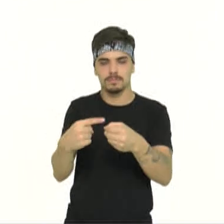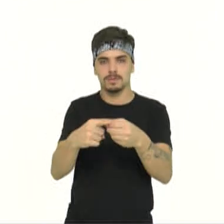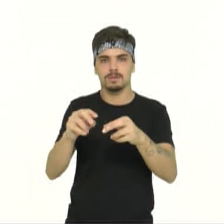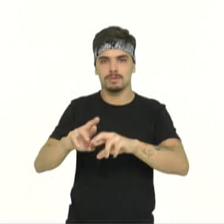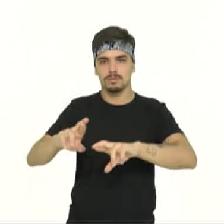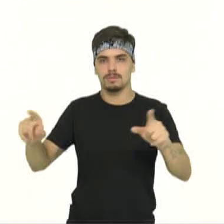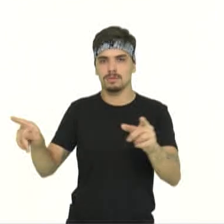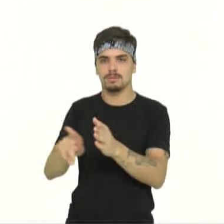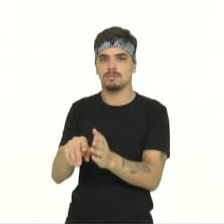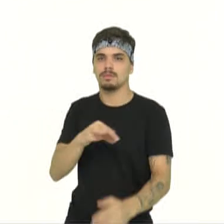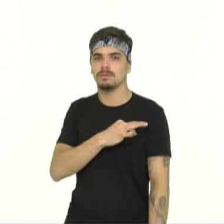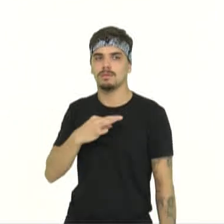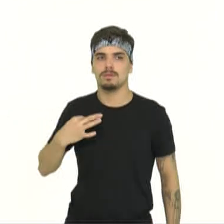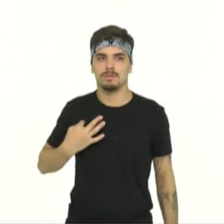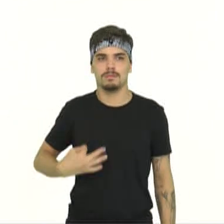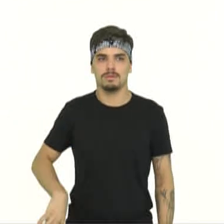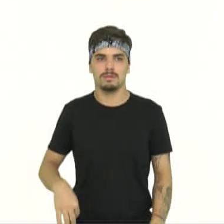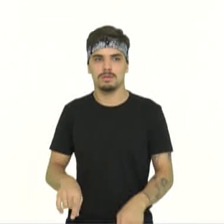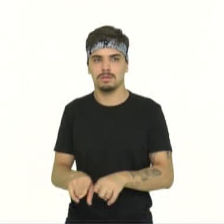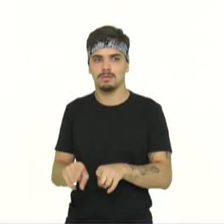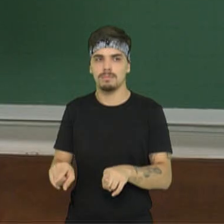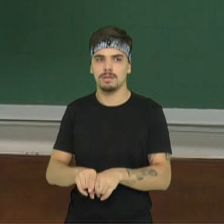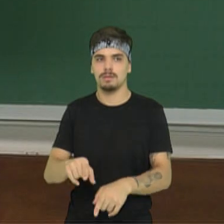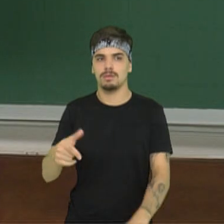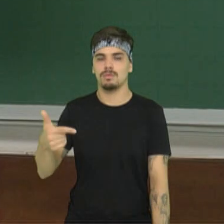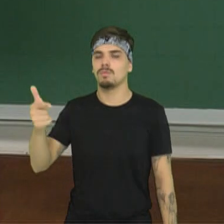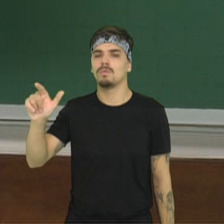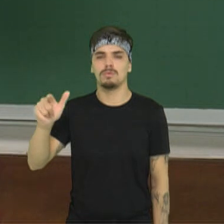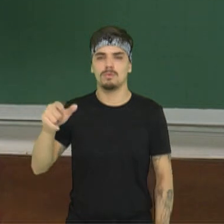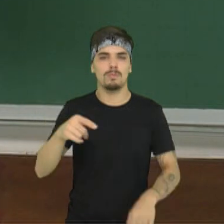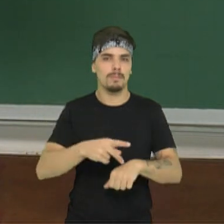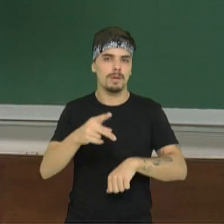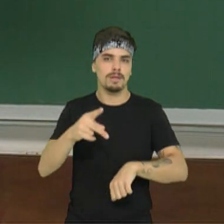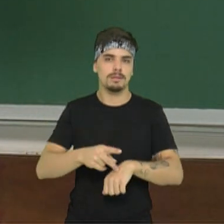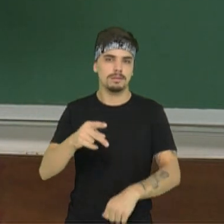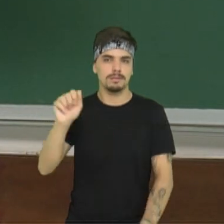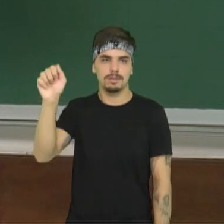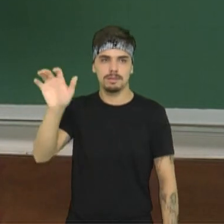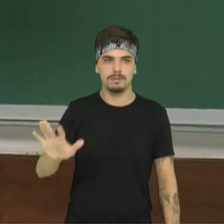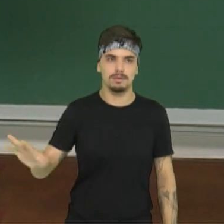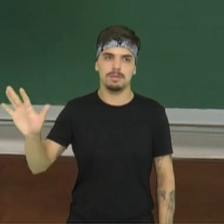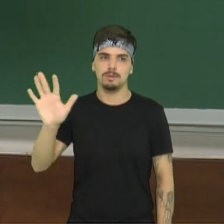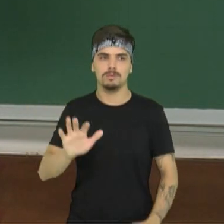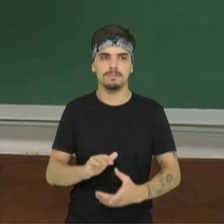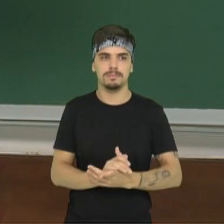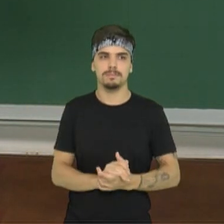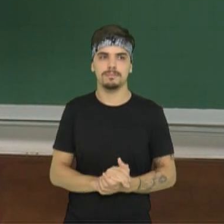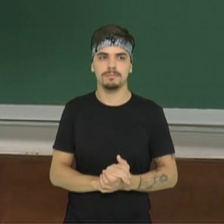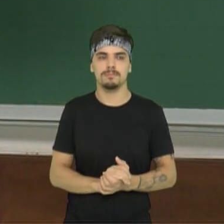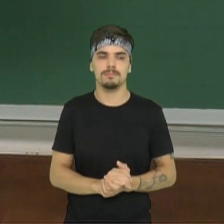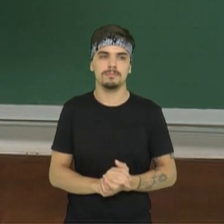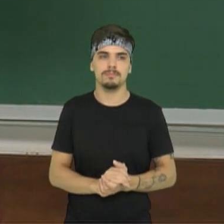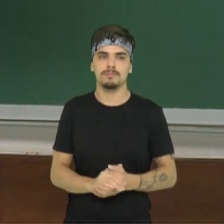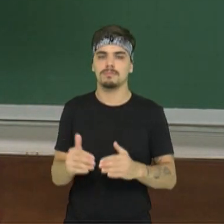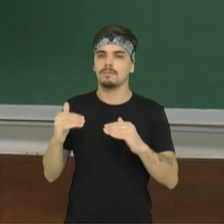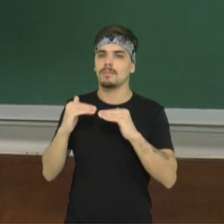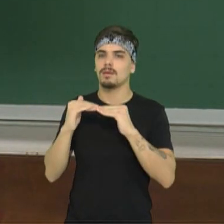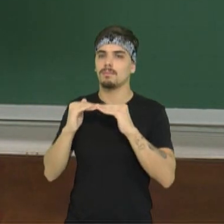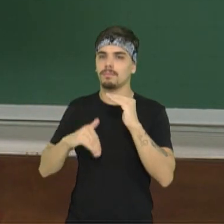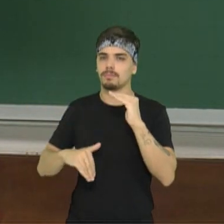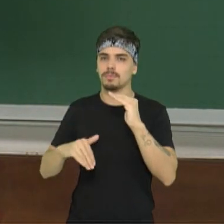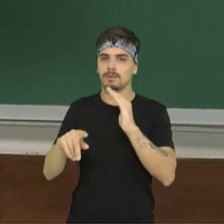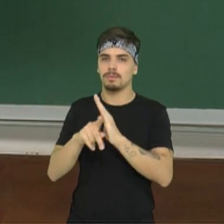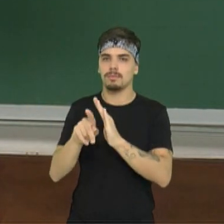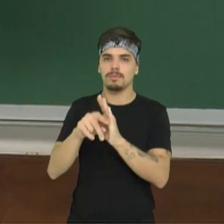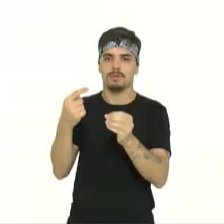diferente dos chineses, diferente de outros países, né, asiáticos. As desigualdades urbanas, aí